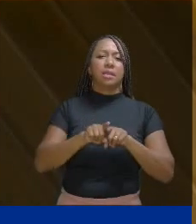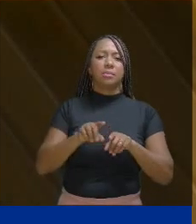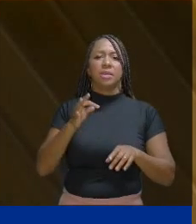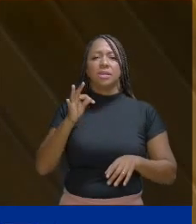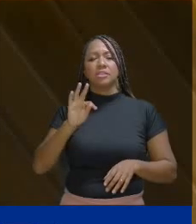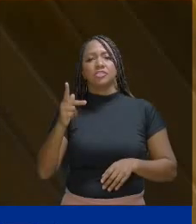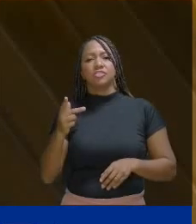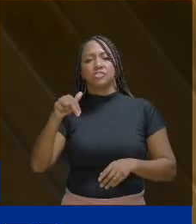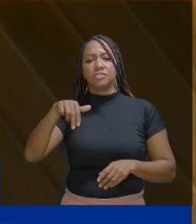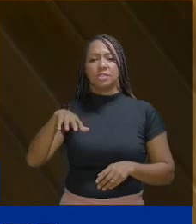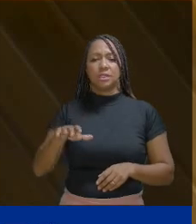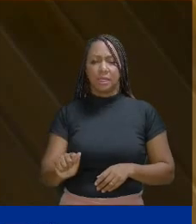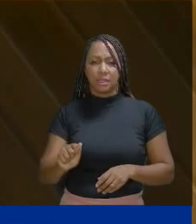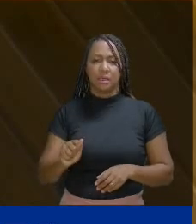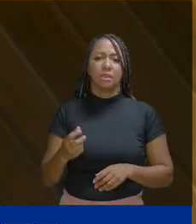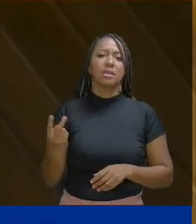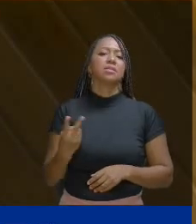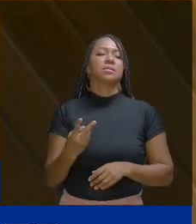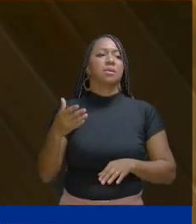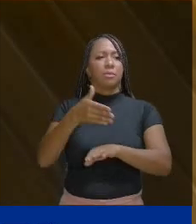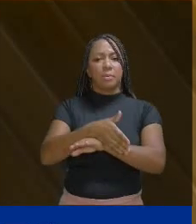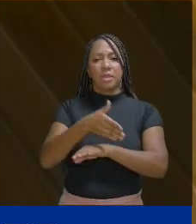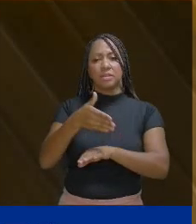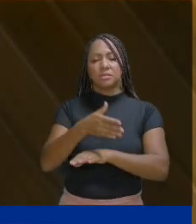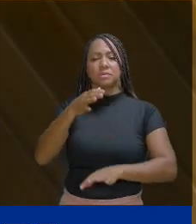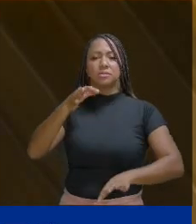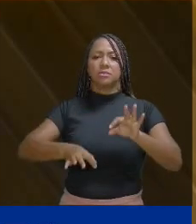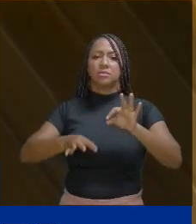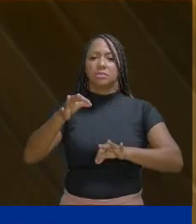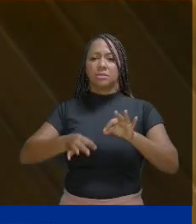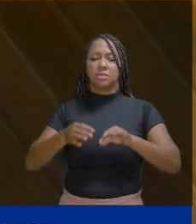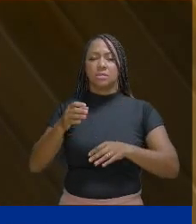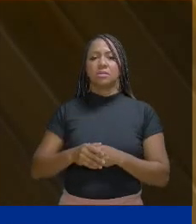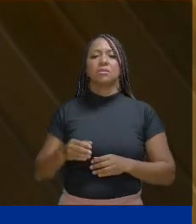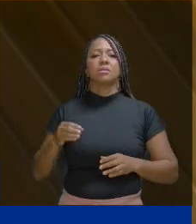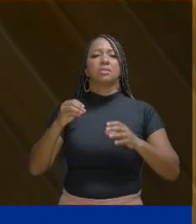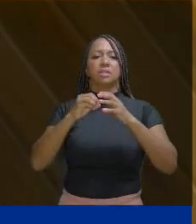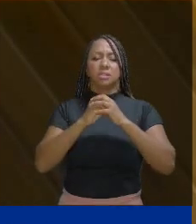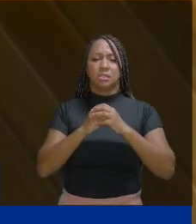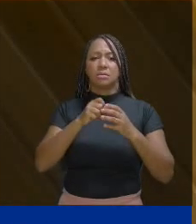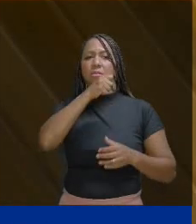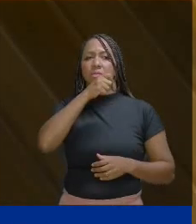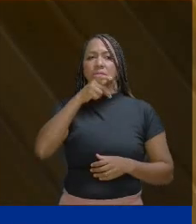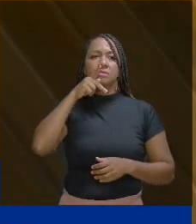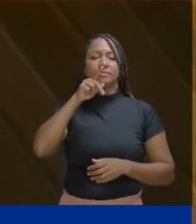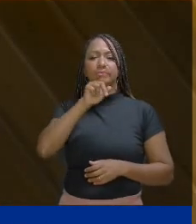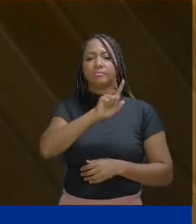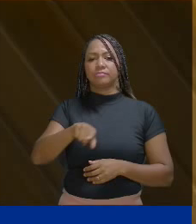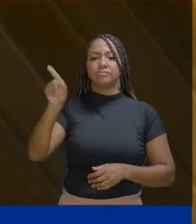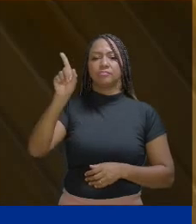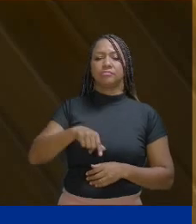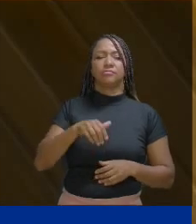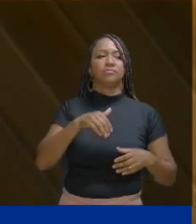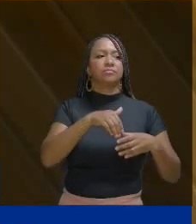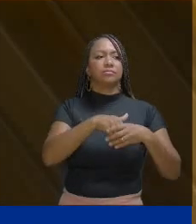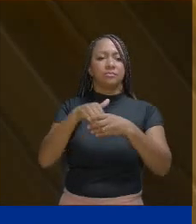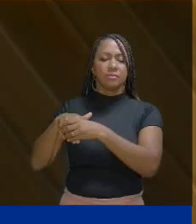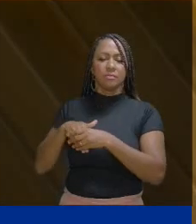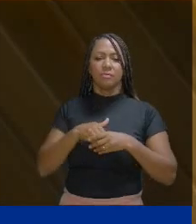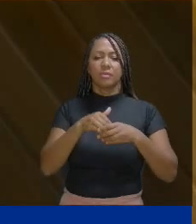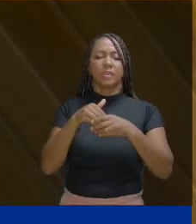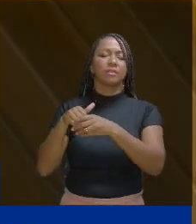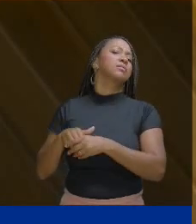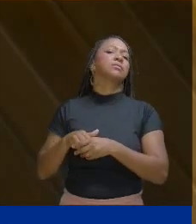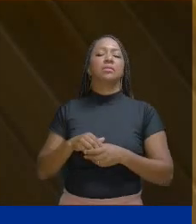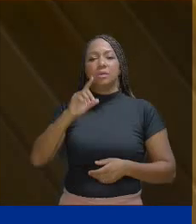da Almeida dos Santos Souza, que participaram do julgamento no TRE-AP, anulando o acórdão regional